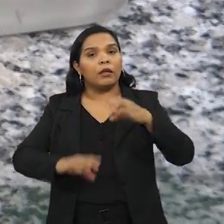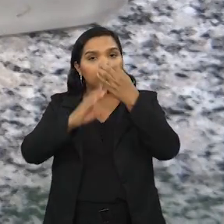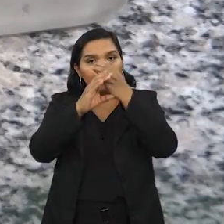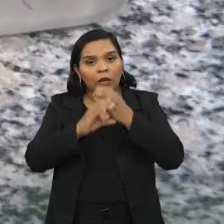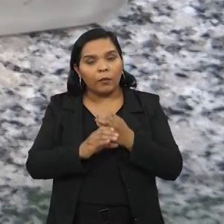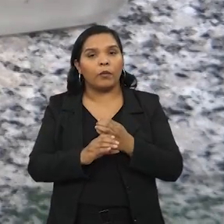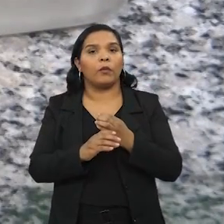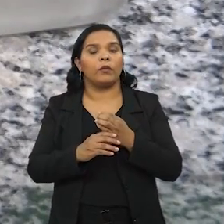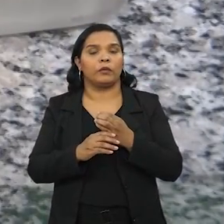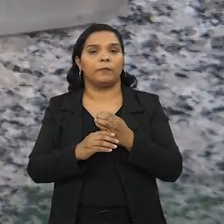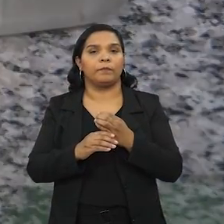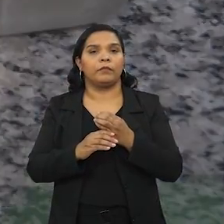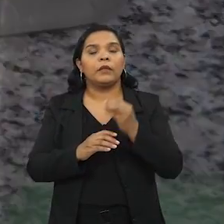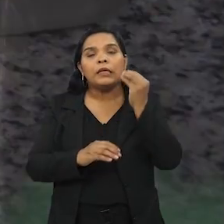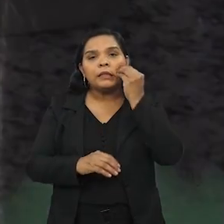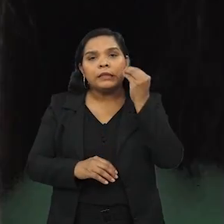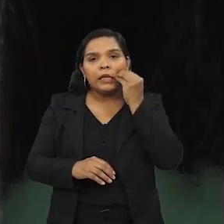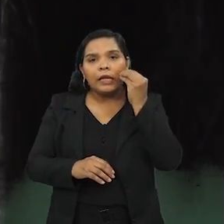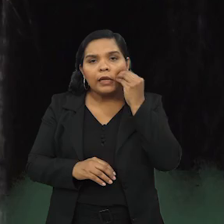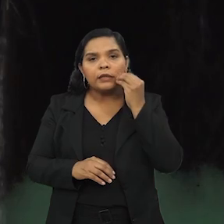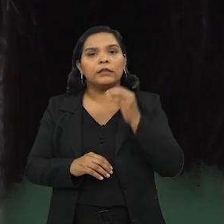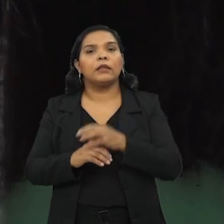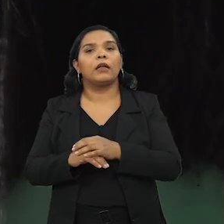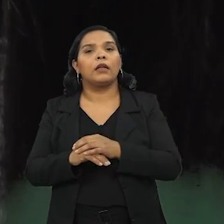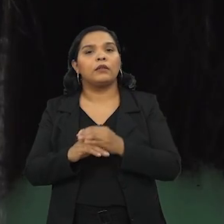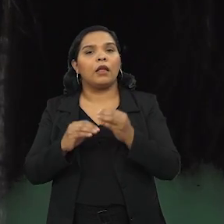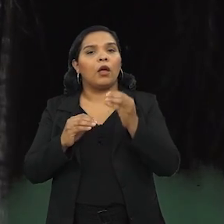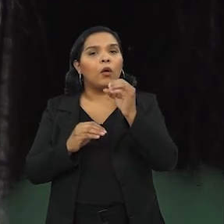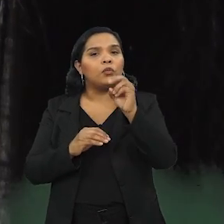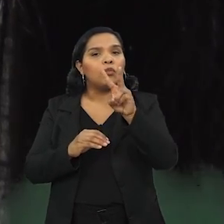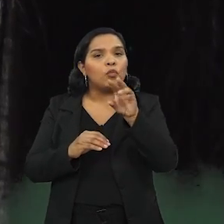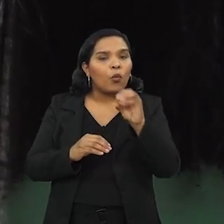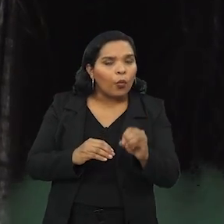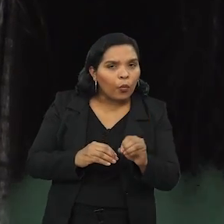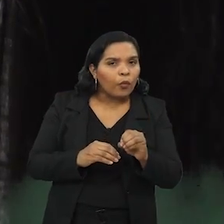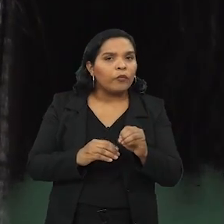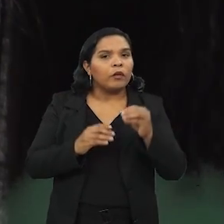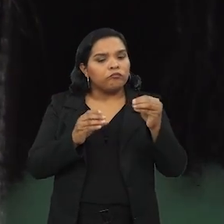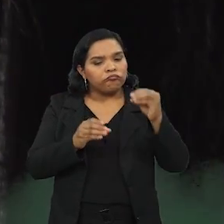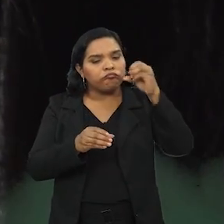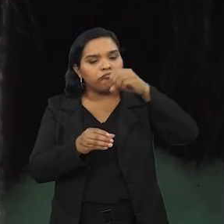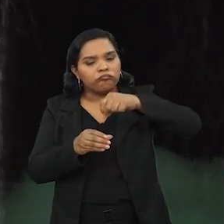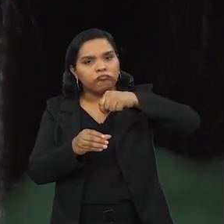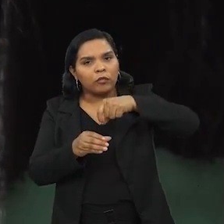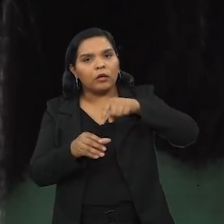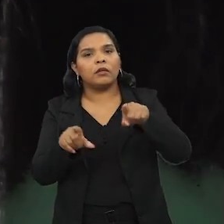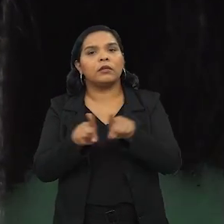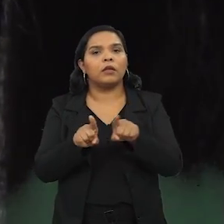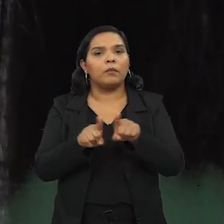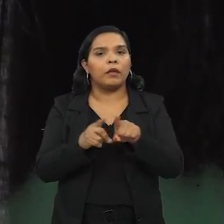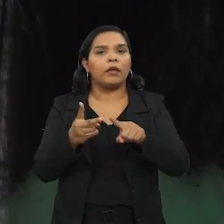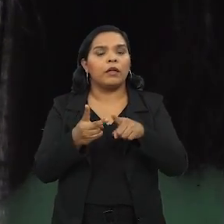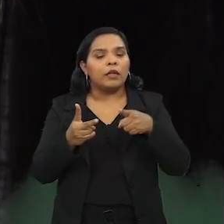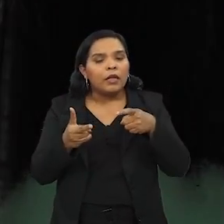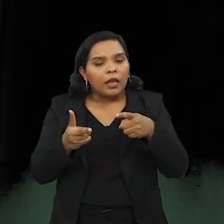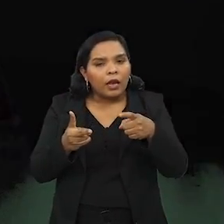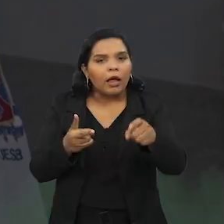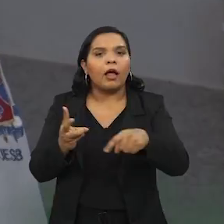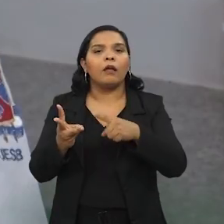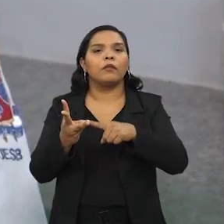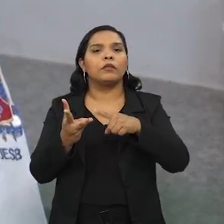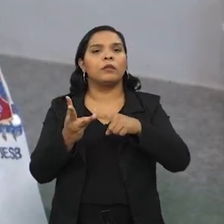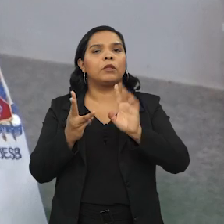desse mosquito aqui no laboratório. A gente testa os extratos nos ovos, né, que é a fase inicial,